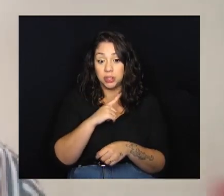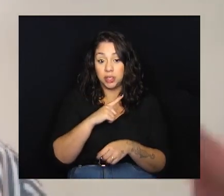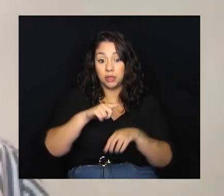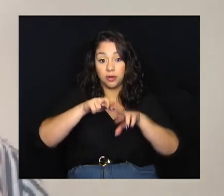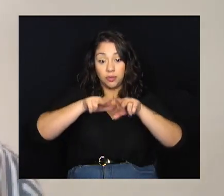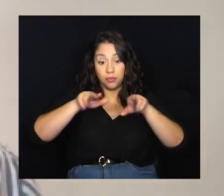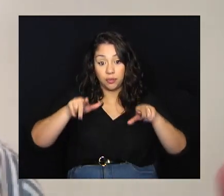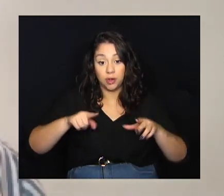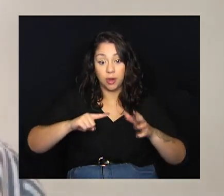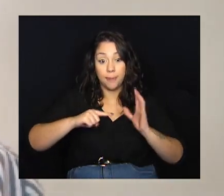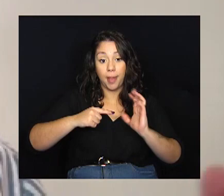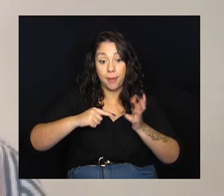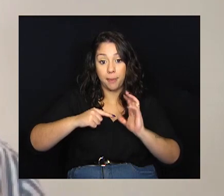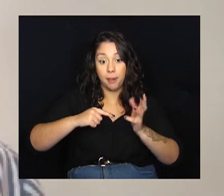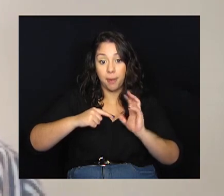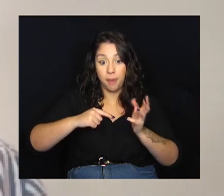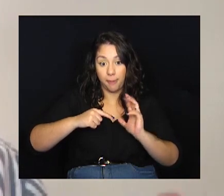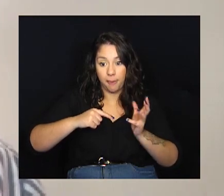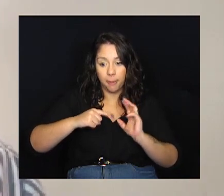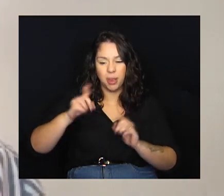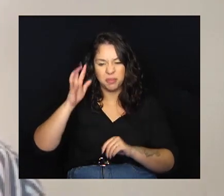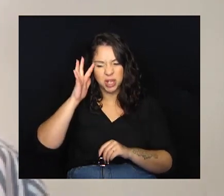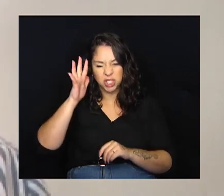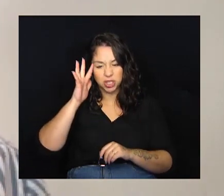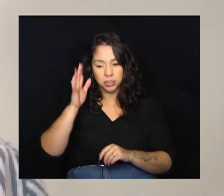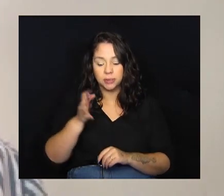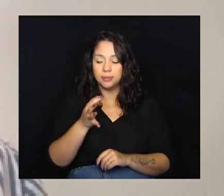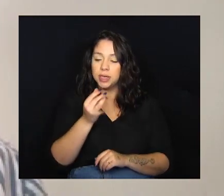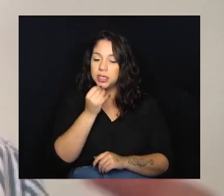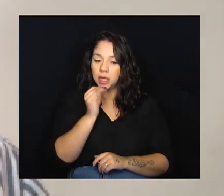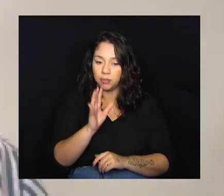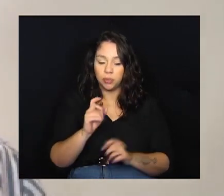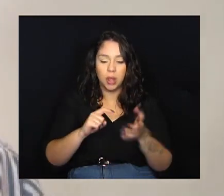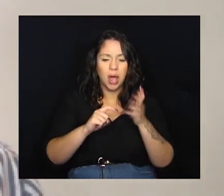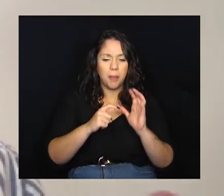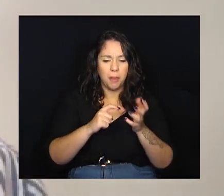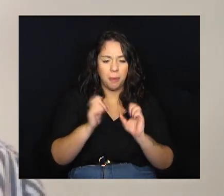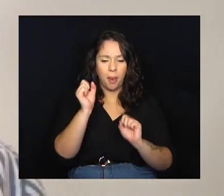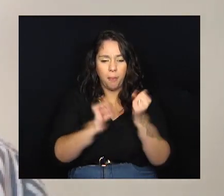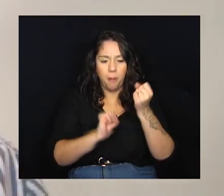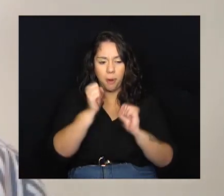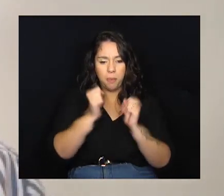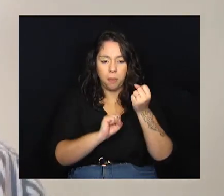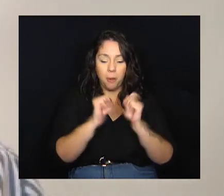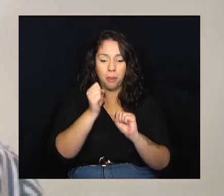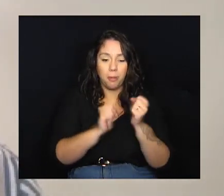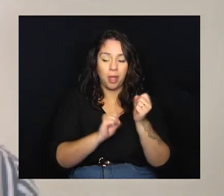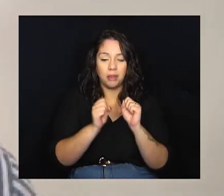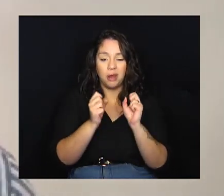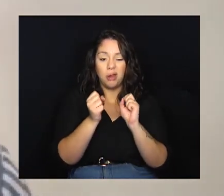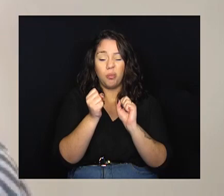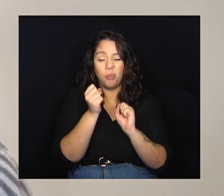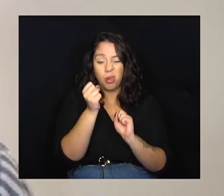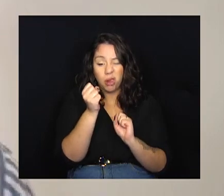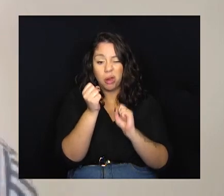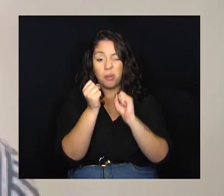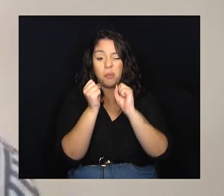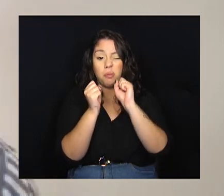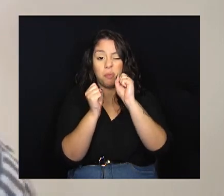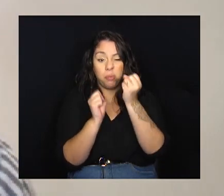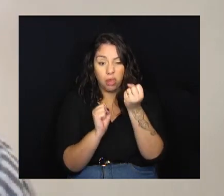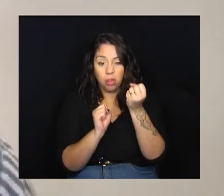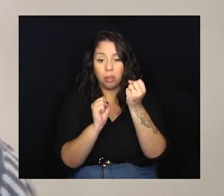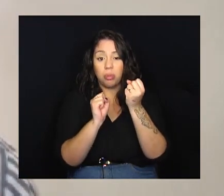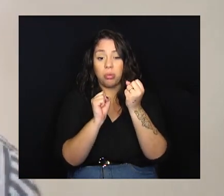maquinarias que funcionam né como se fosse uma fábrica e essa fábrica começa a enferrujar então pode ser que no processo de